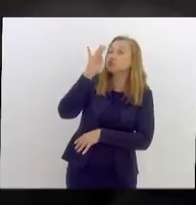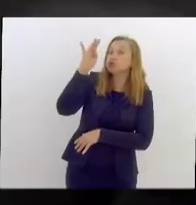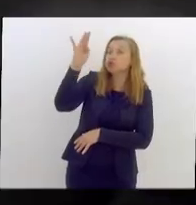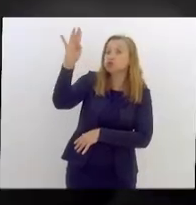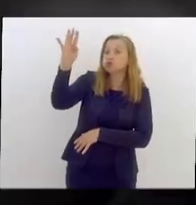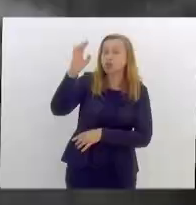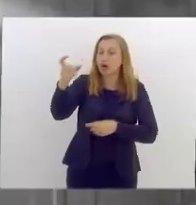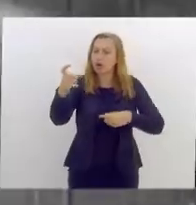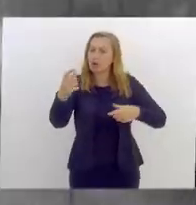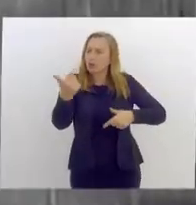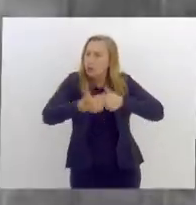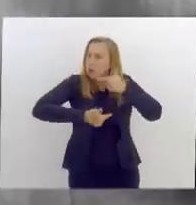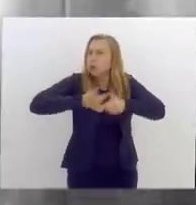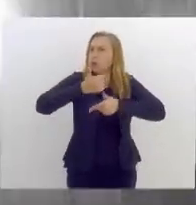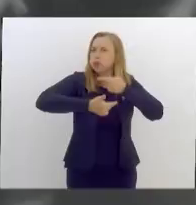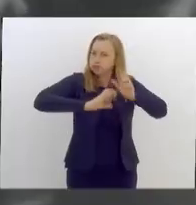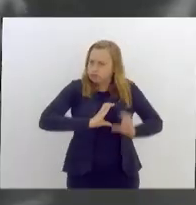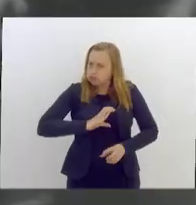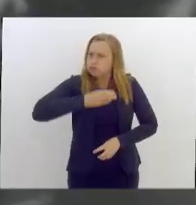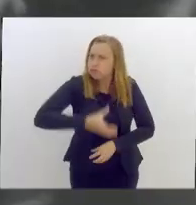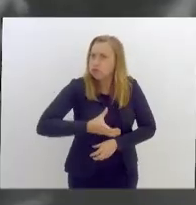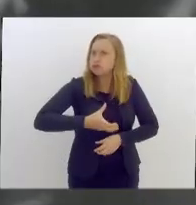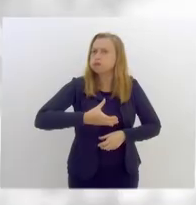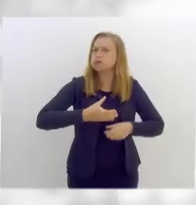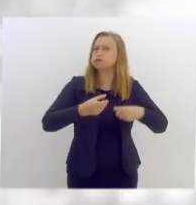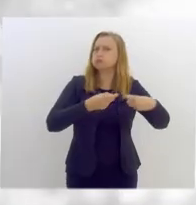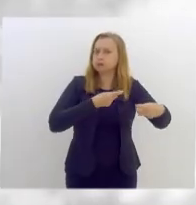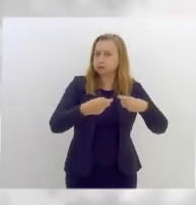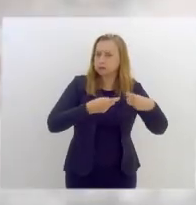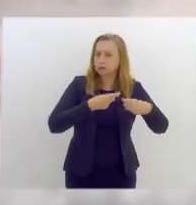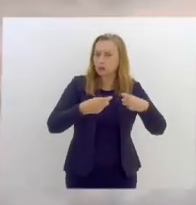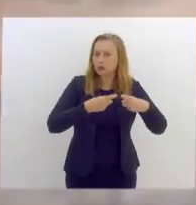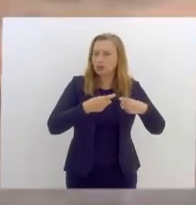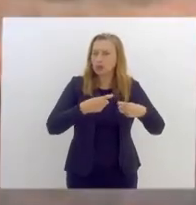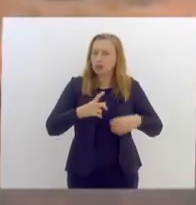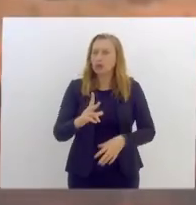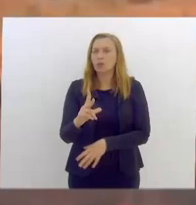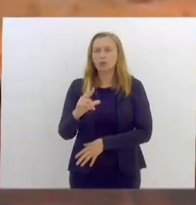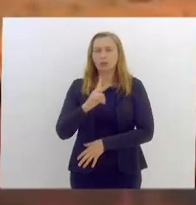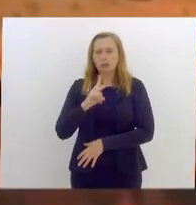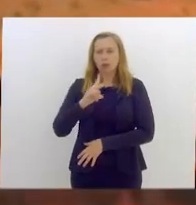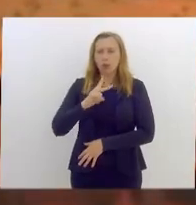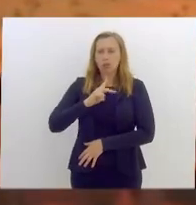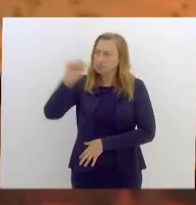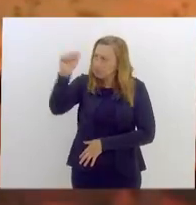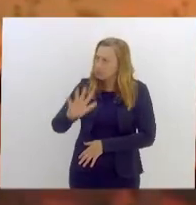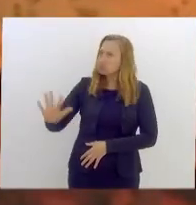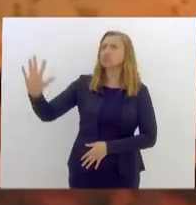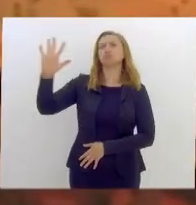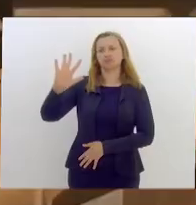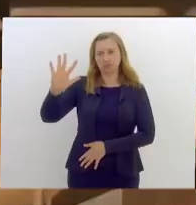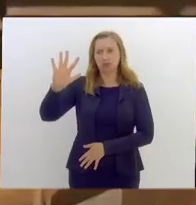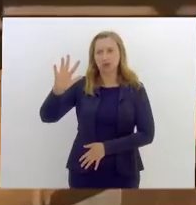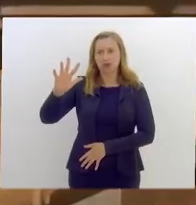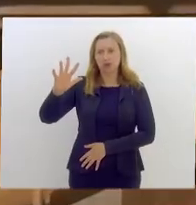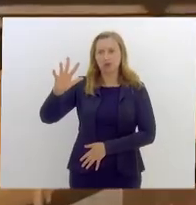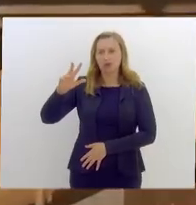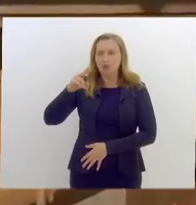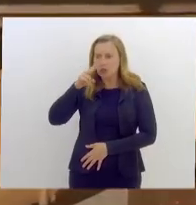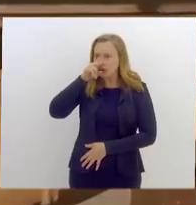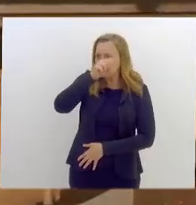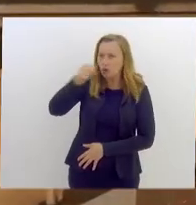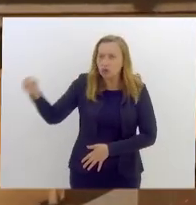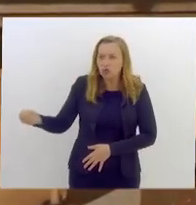pela luta e pela coragem, que se mescla com nossa própria nacionalidade. Uma força de